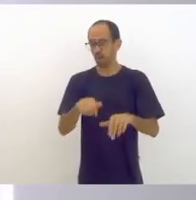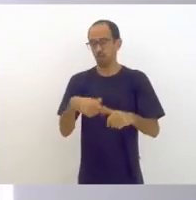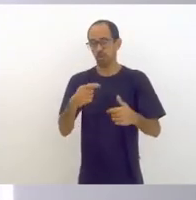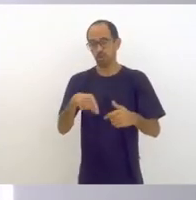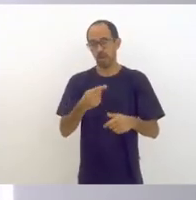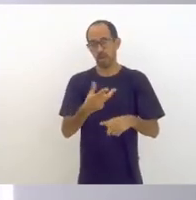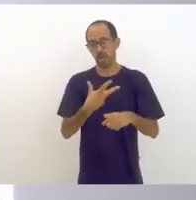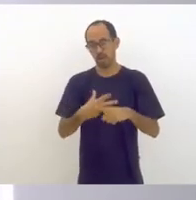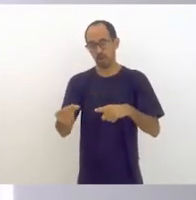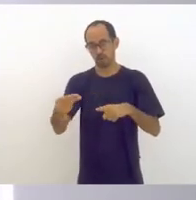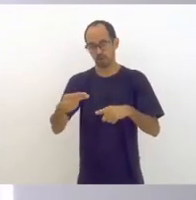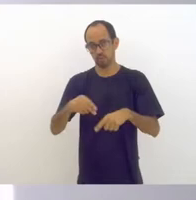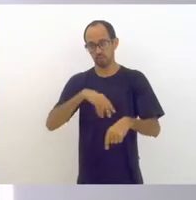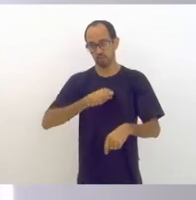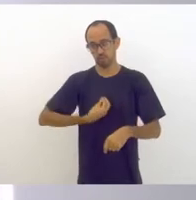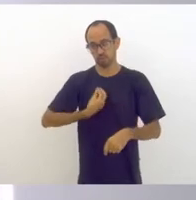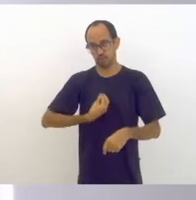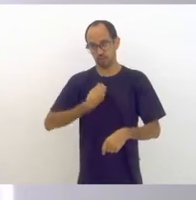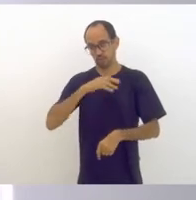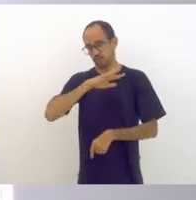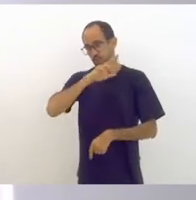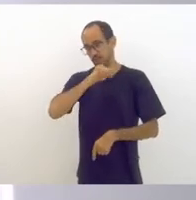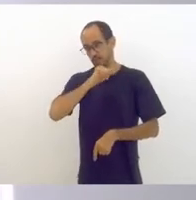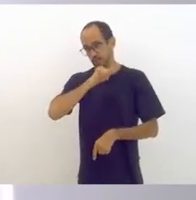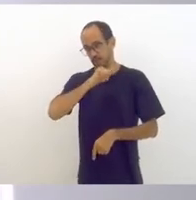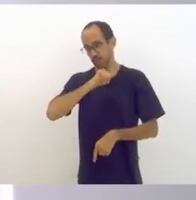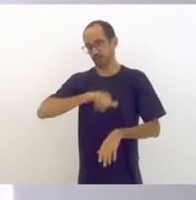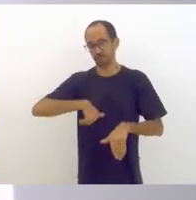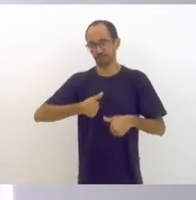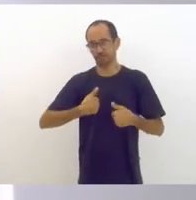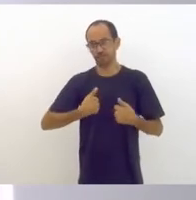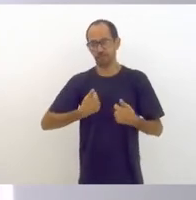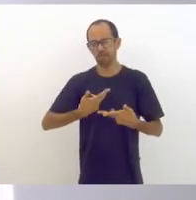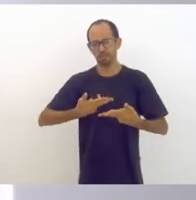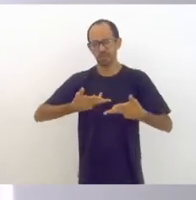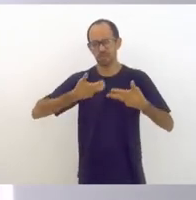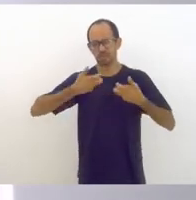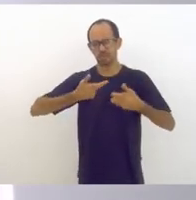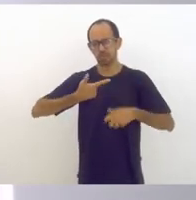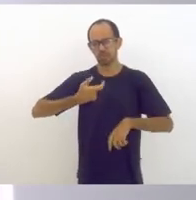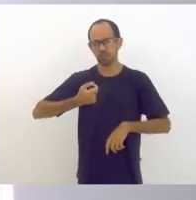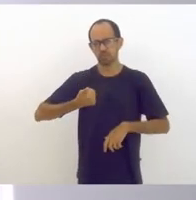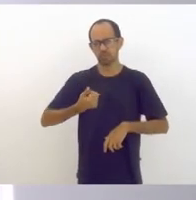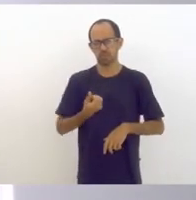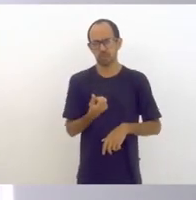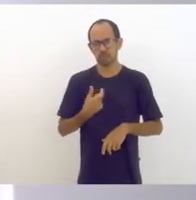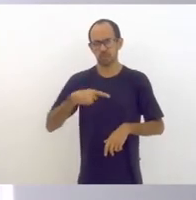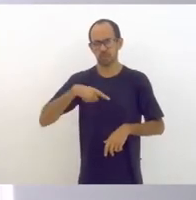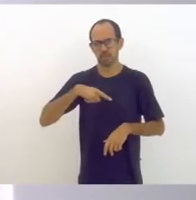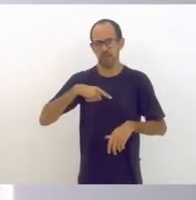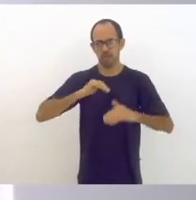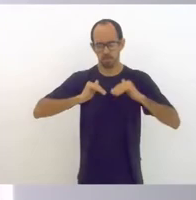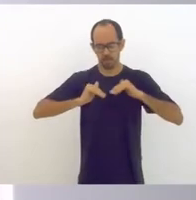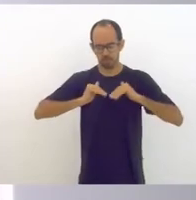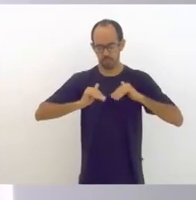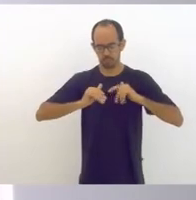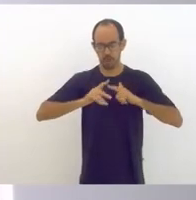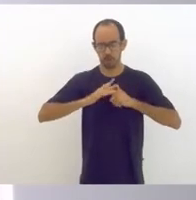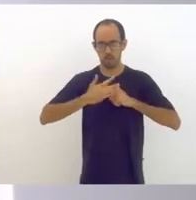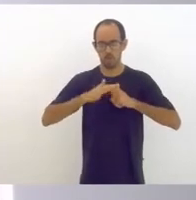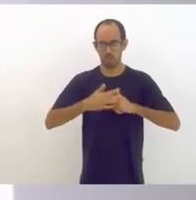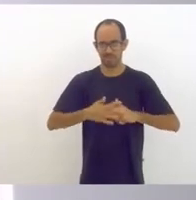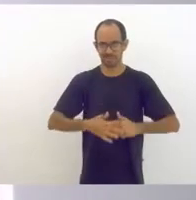Vida Silvestre. Então, considerando que desde 2016 há um movimento para correção